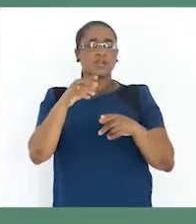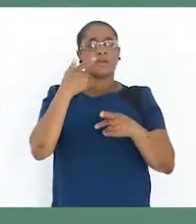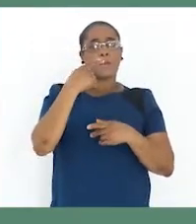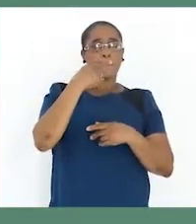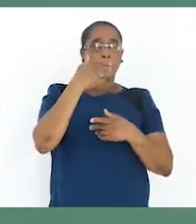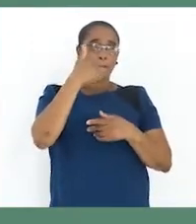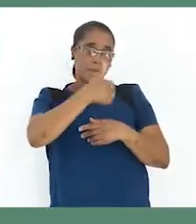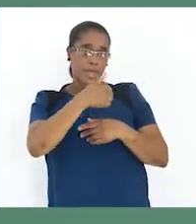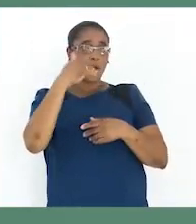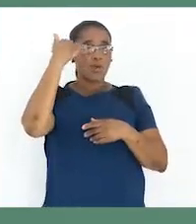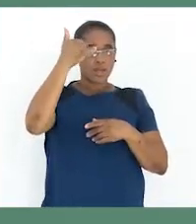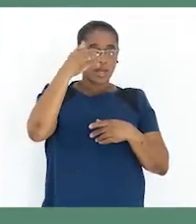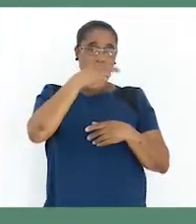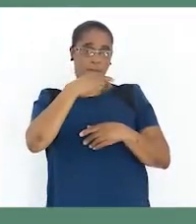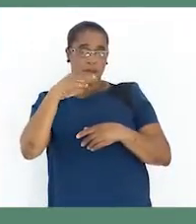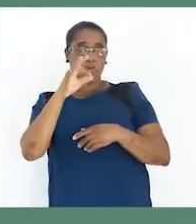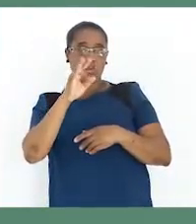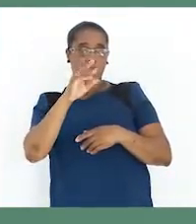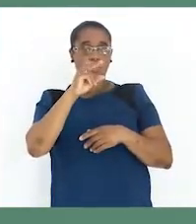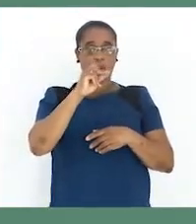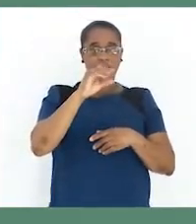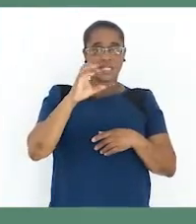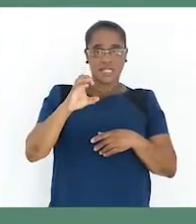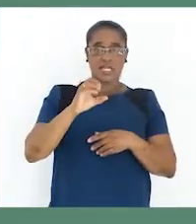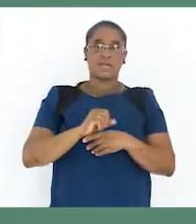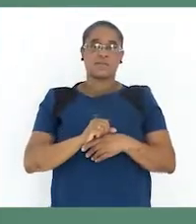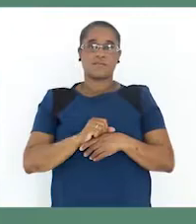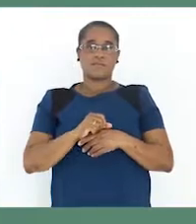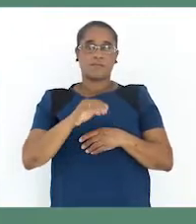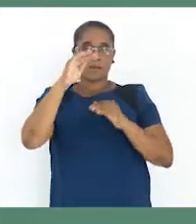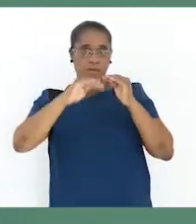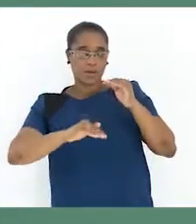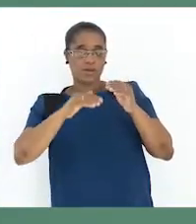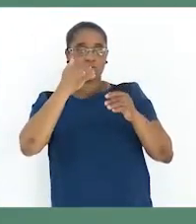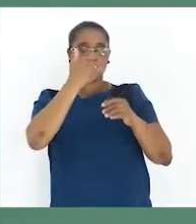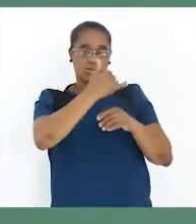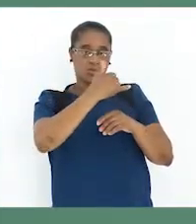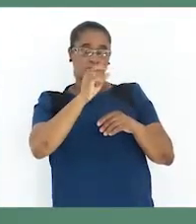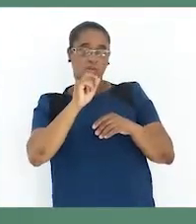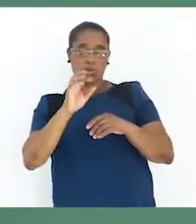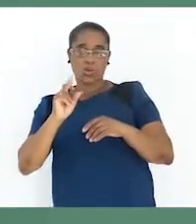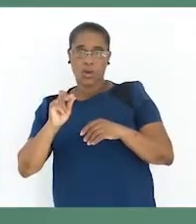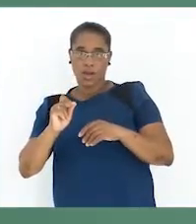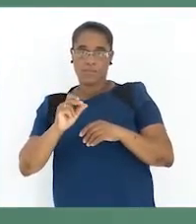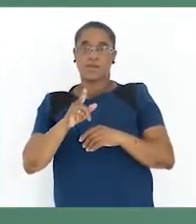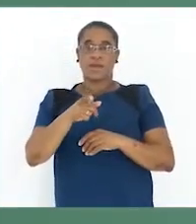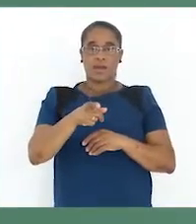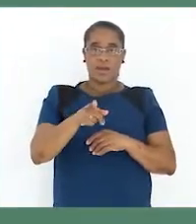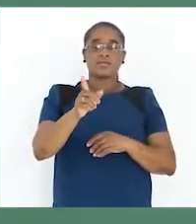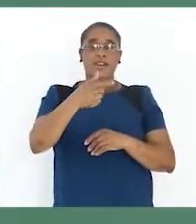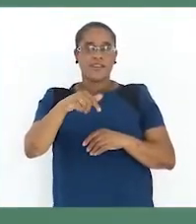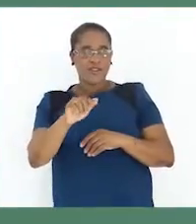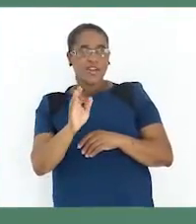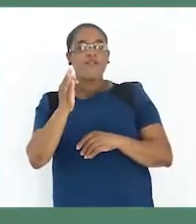menos 4ac sobre 2a. Esta é a